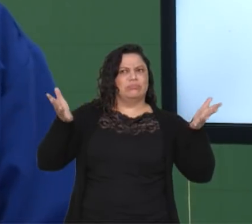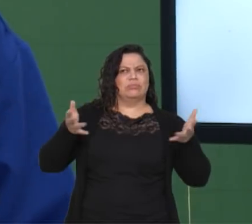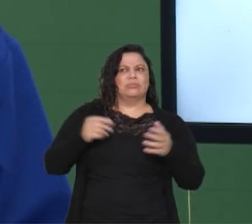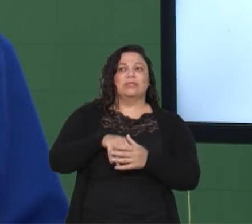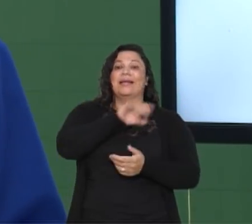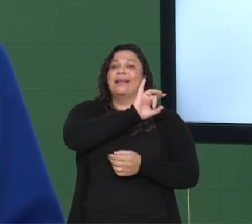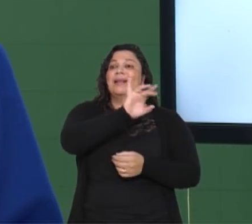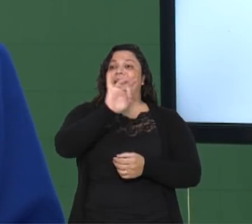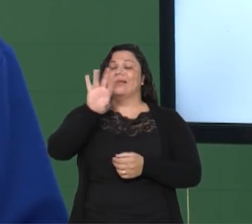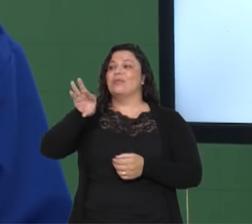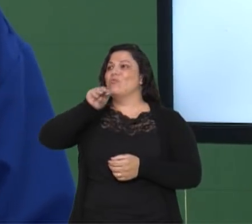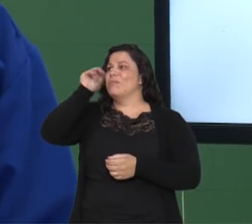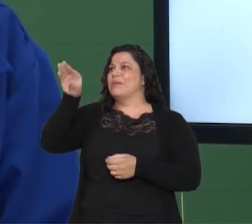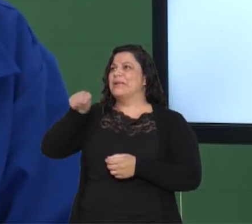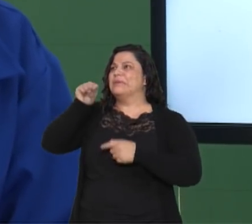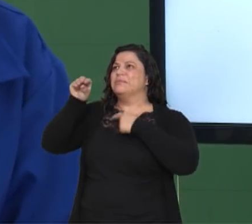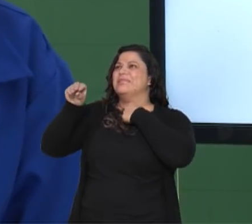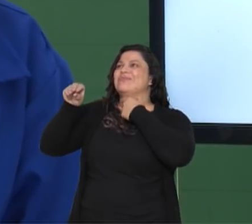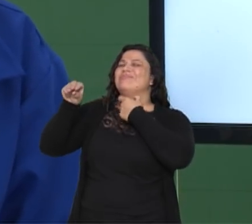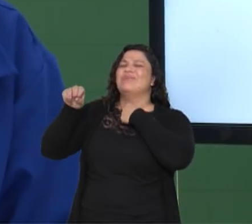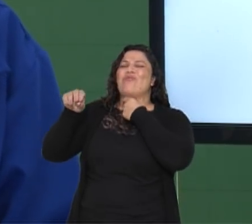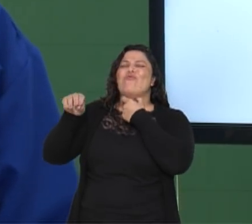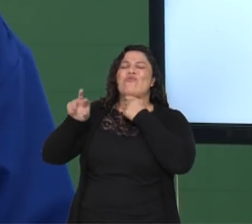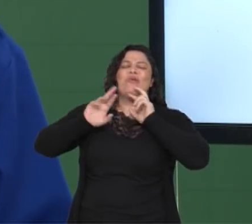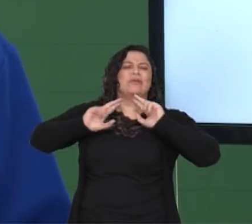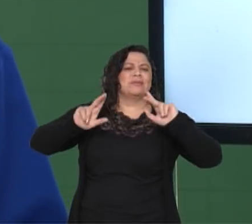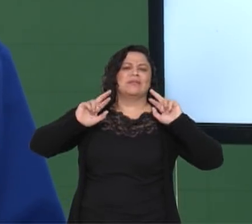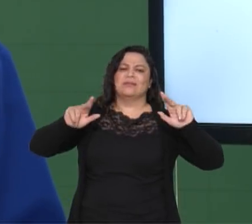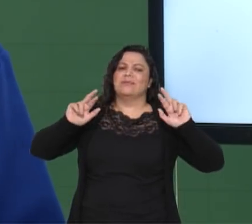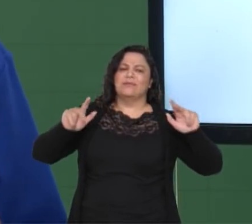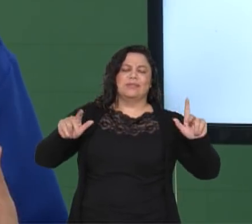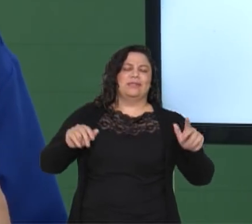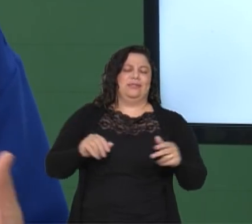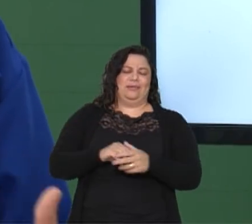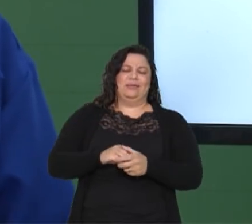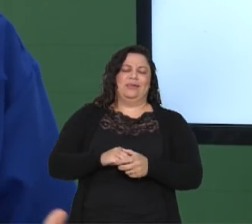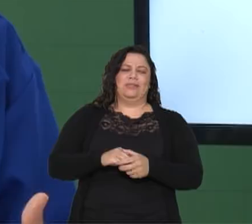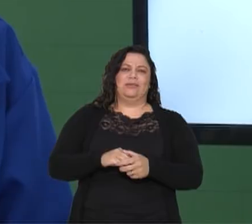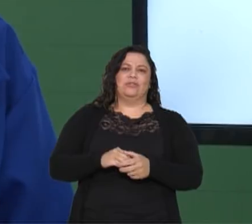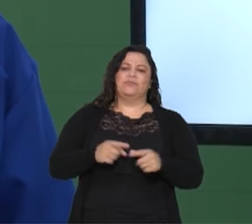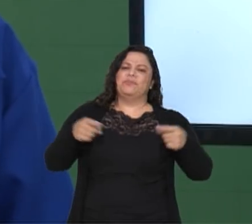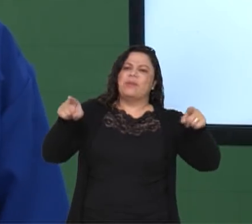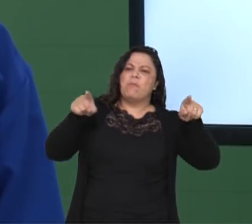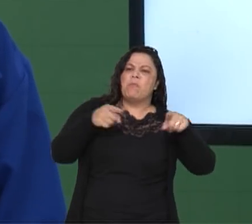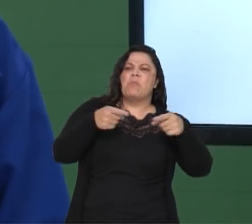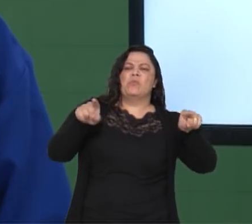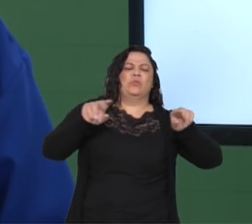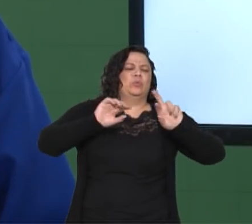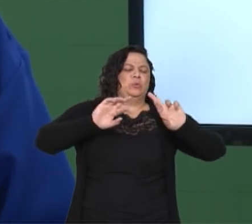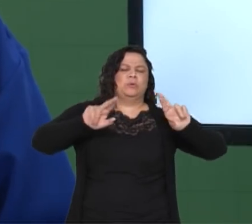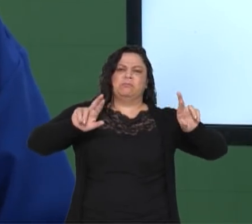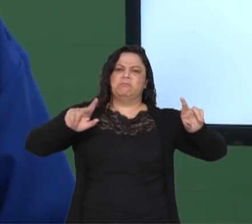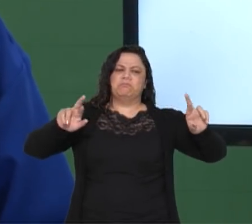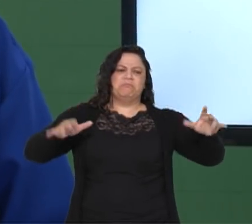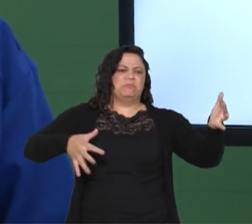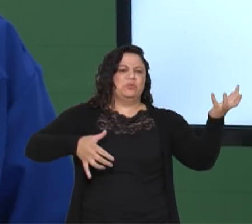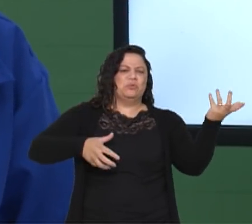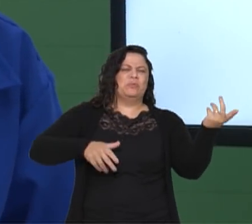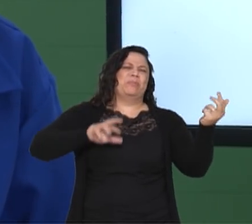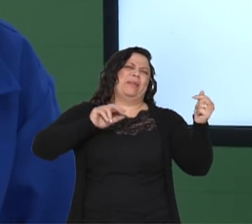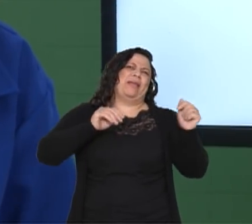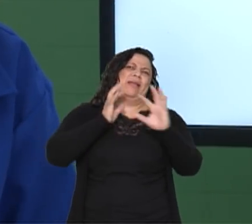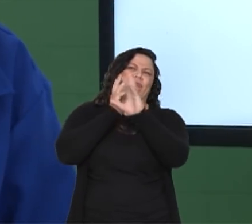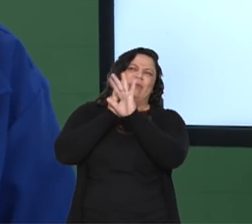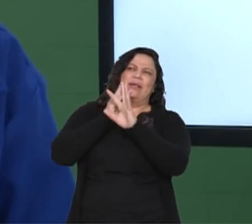uma fala diferente, por isso que cada instrumento musical tem uma característica musical diferente do outro, mesmo que seja a mesma